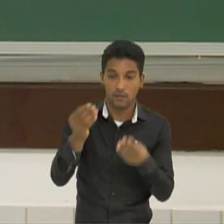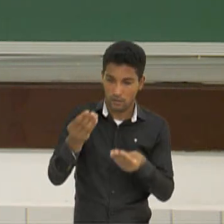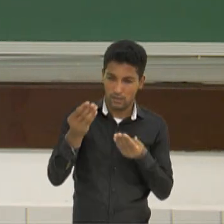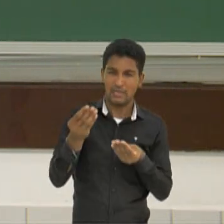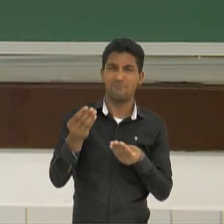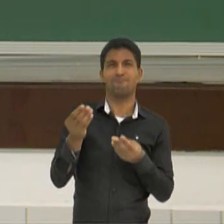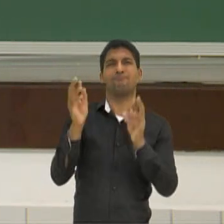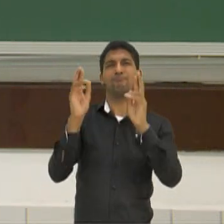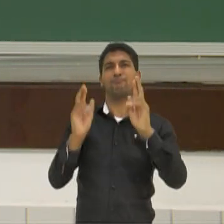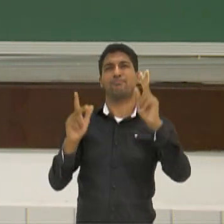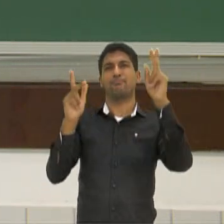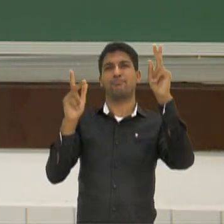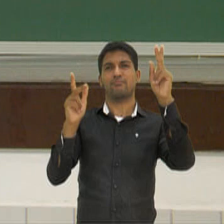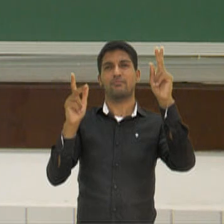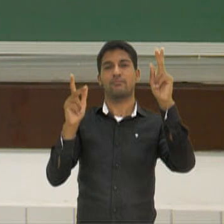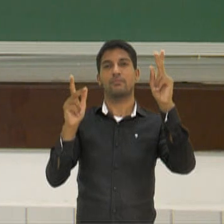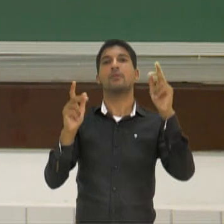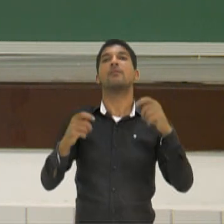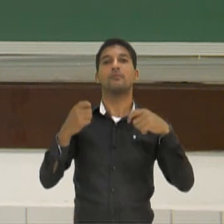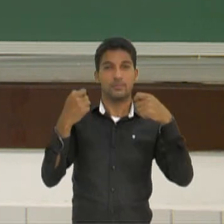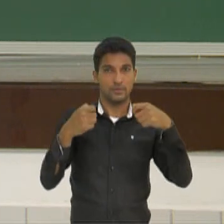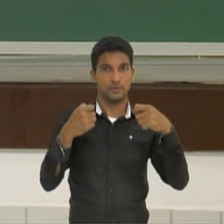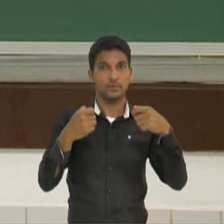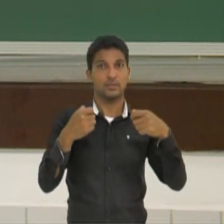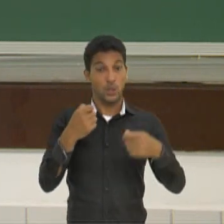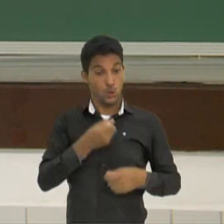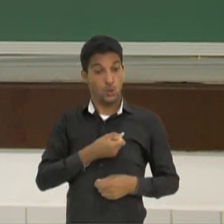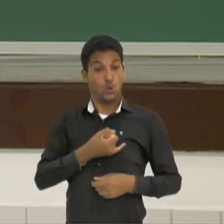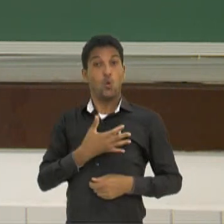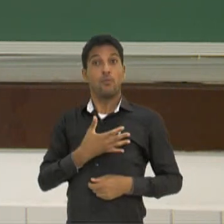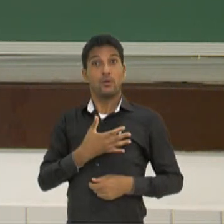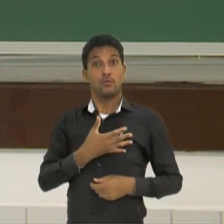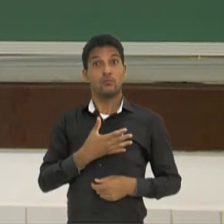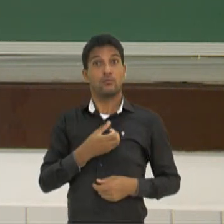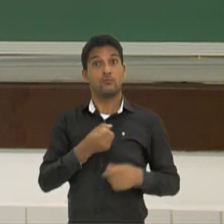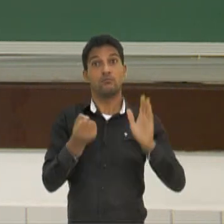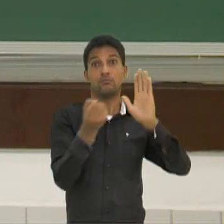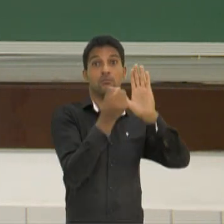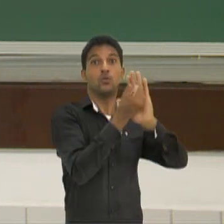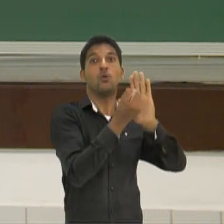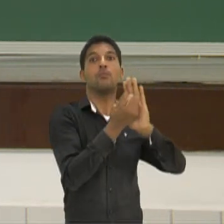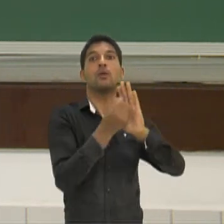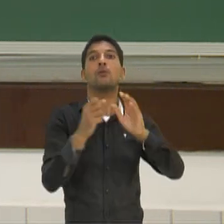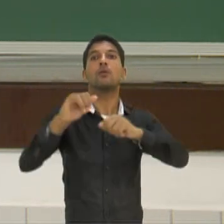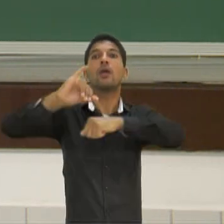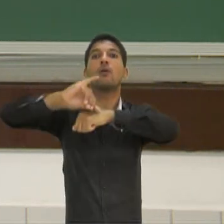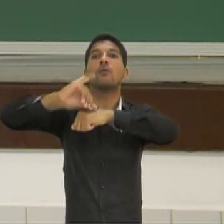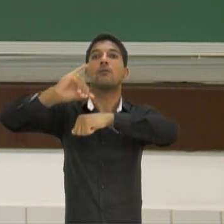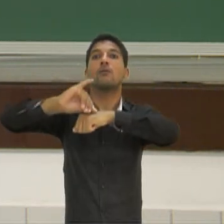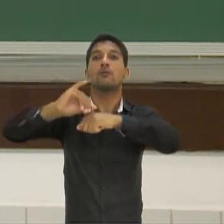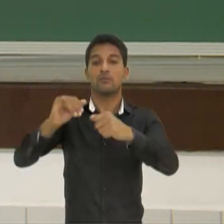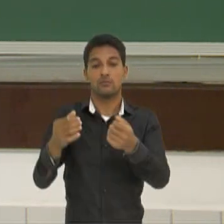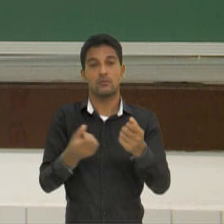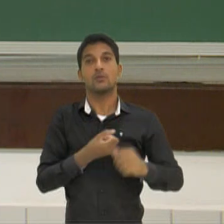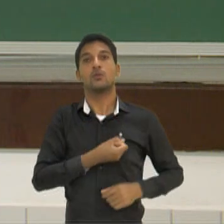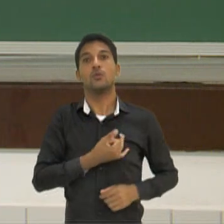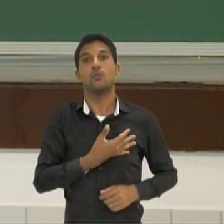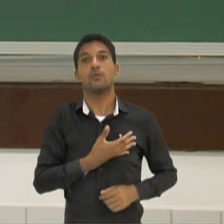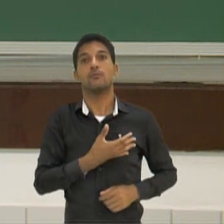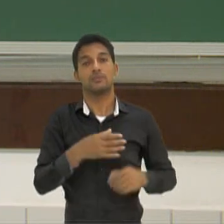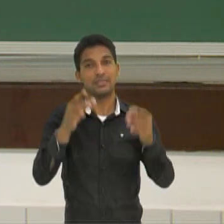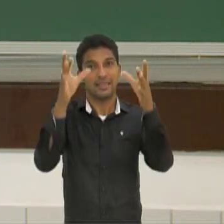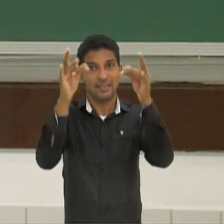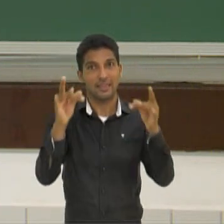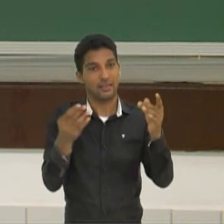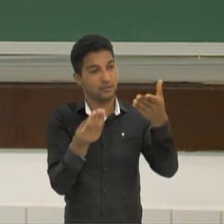ela tem que saber ali o número do pedido, informar o número do pedido, né? Ou seja, trazer o maior número de detalhes